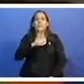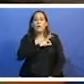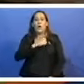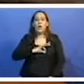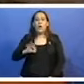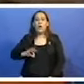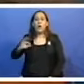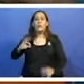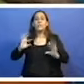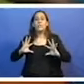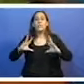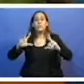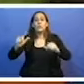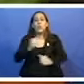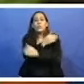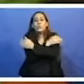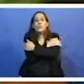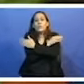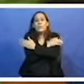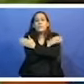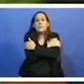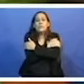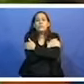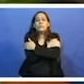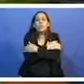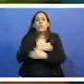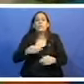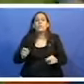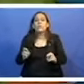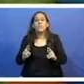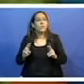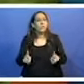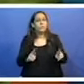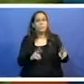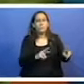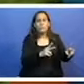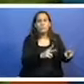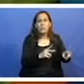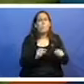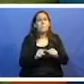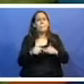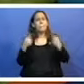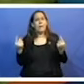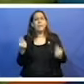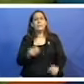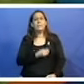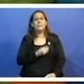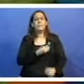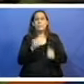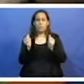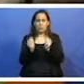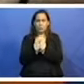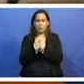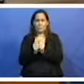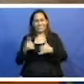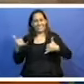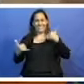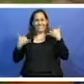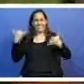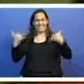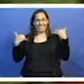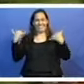divertindo. Não importa do que cada um gosta, ali eles estão juntos, se divertindo.